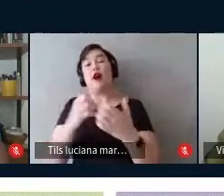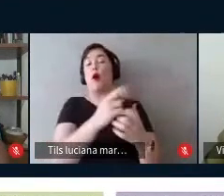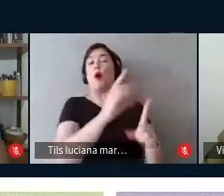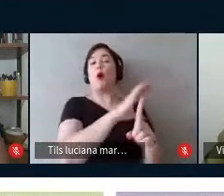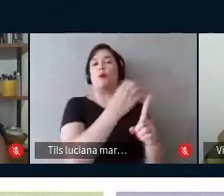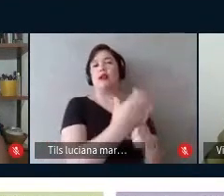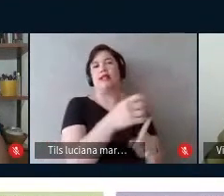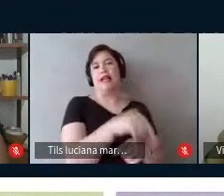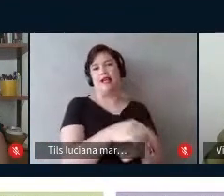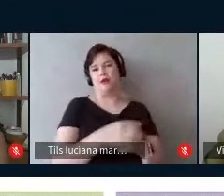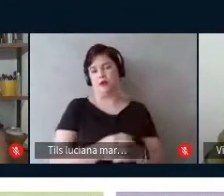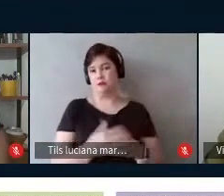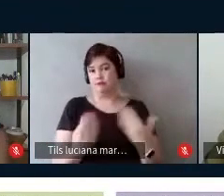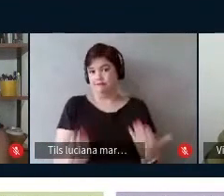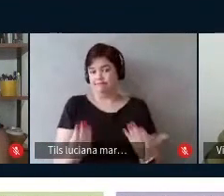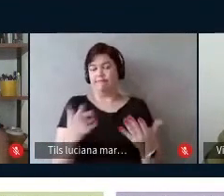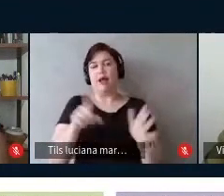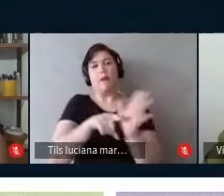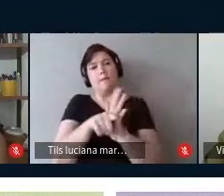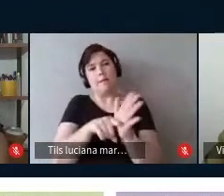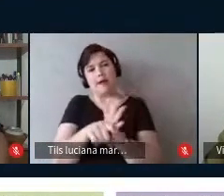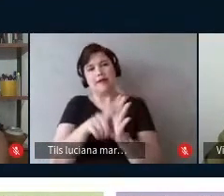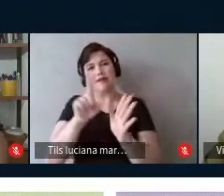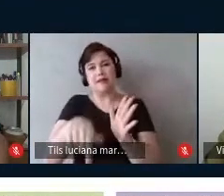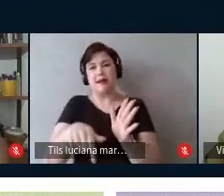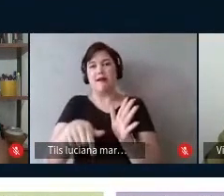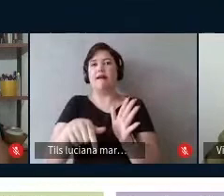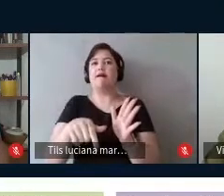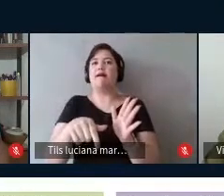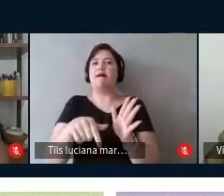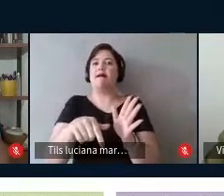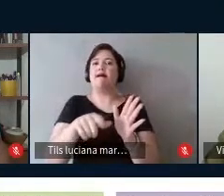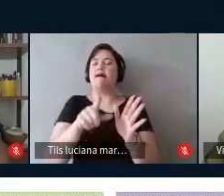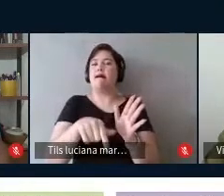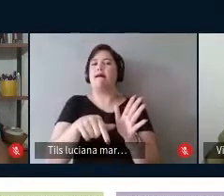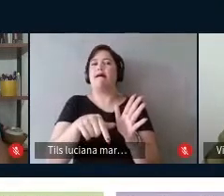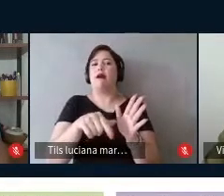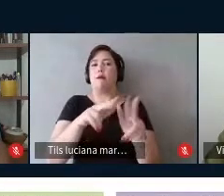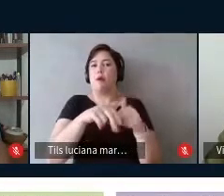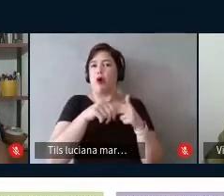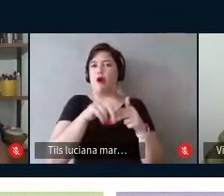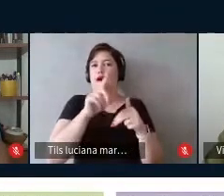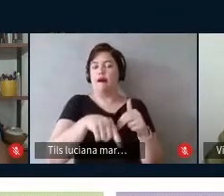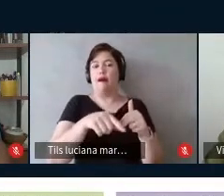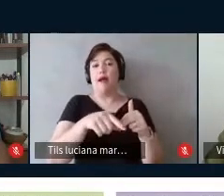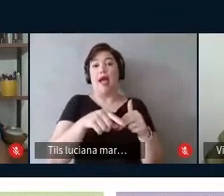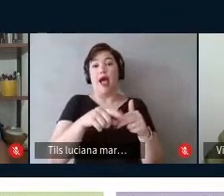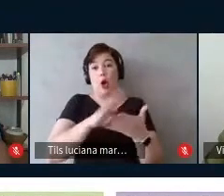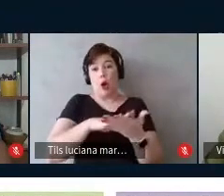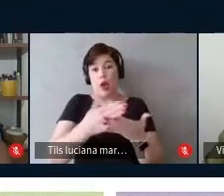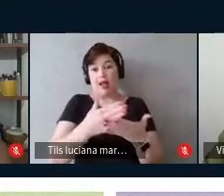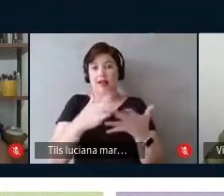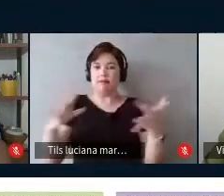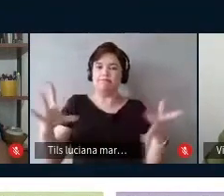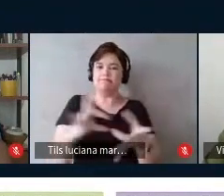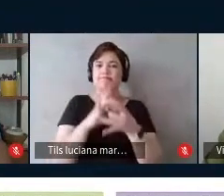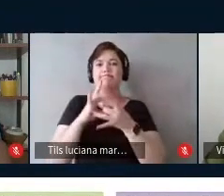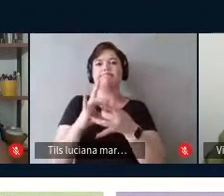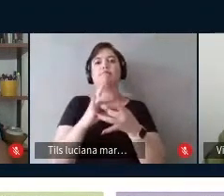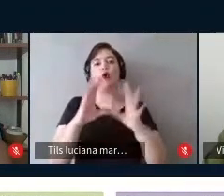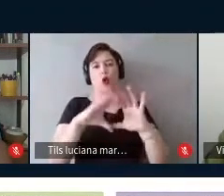Pela pesquisa, ele é um intérprete essencialmente comunitário. Ele está umbilicalmente